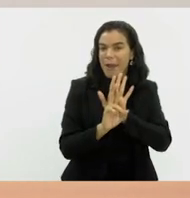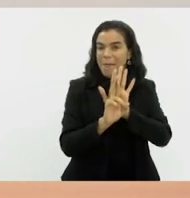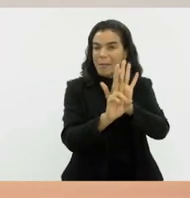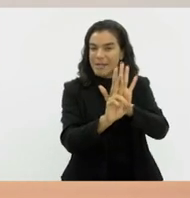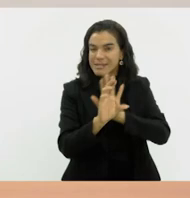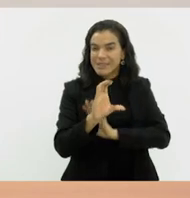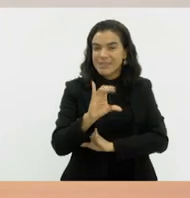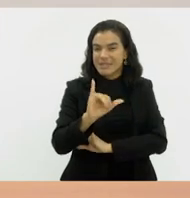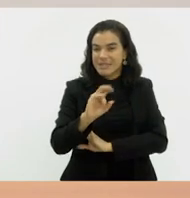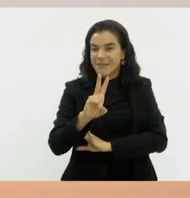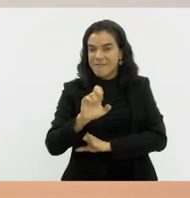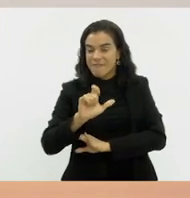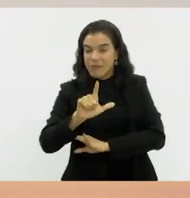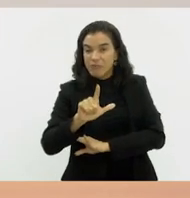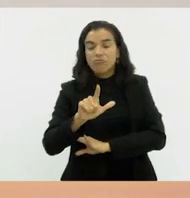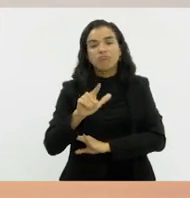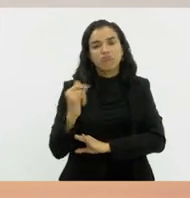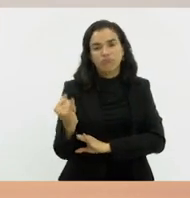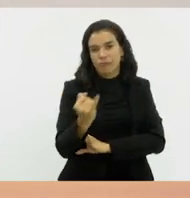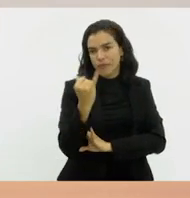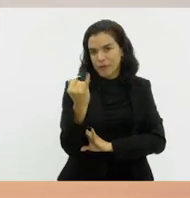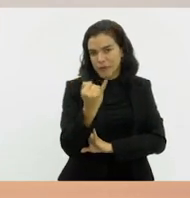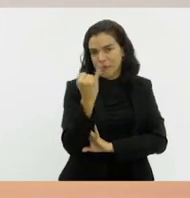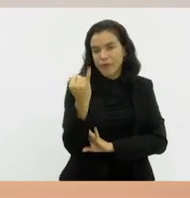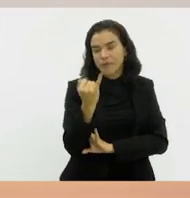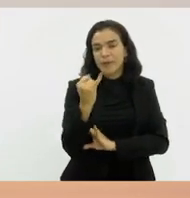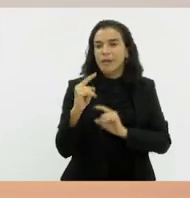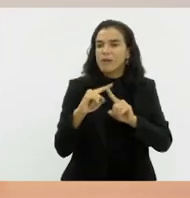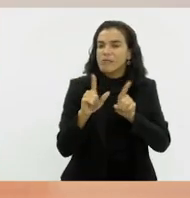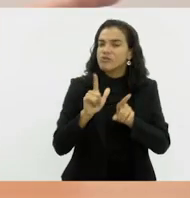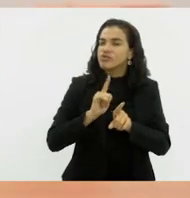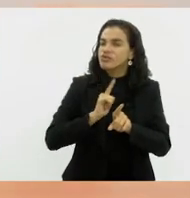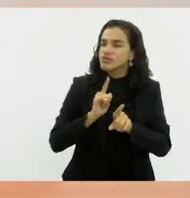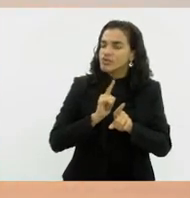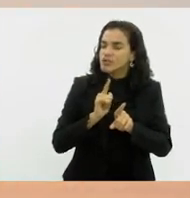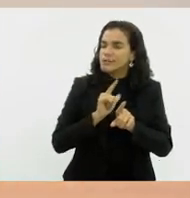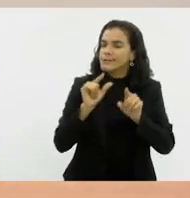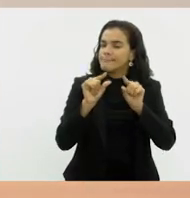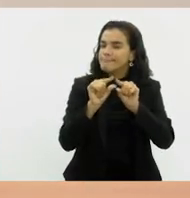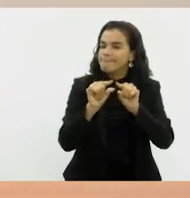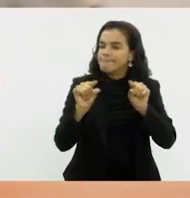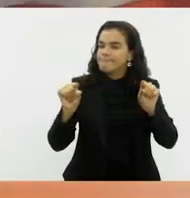Então, essa questão foi muito importante. Mas havia uma questão,